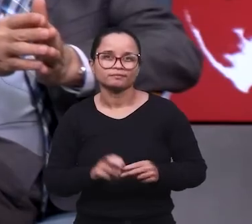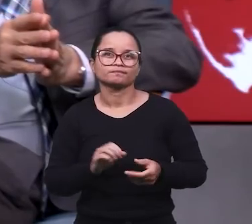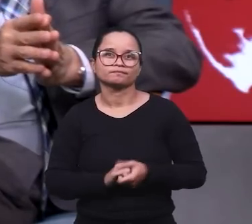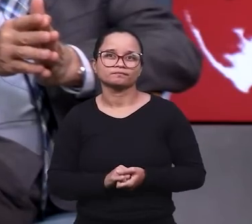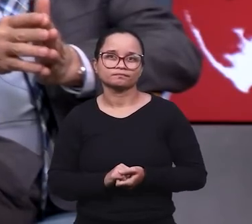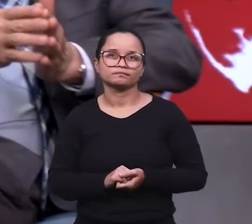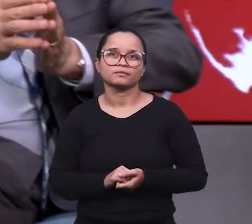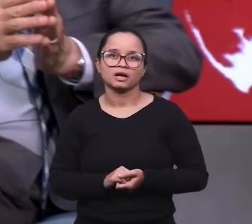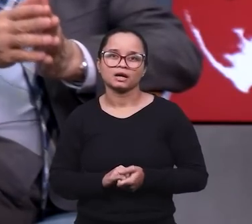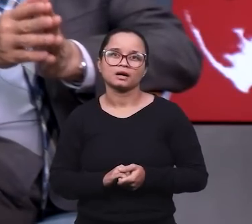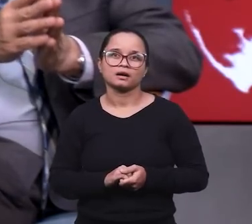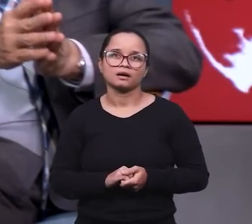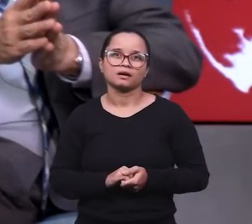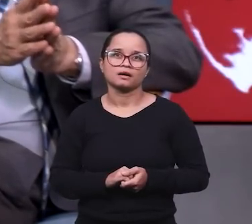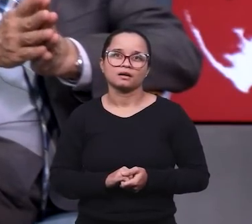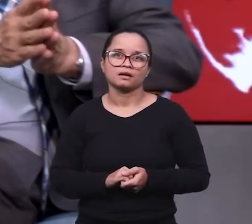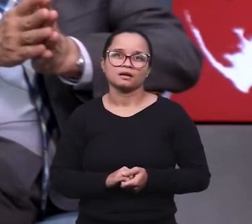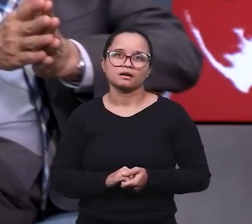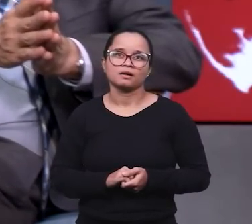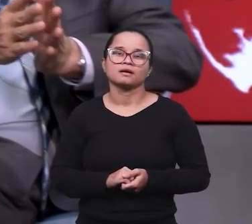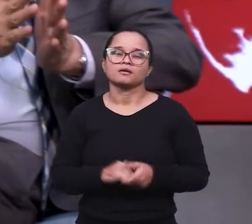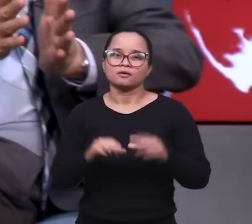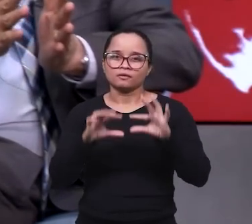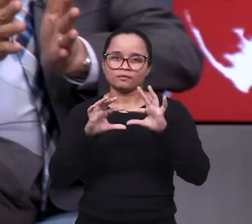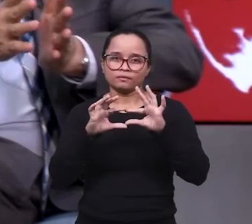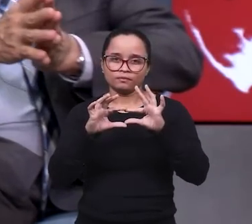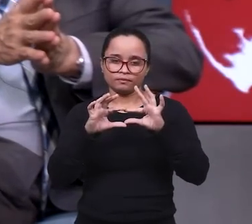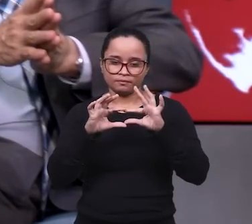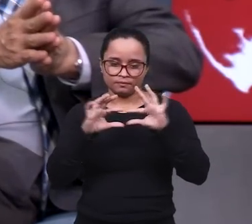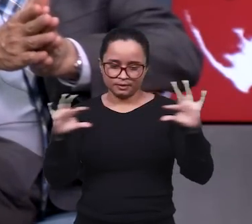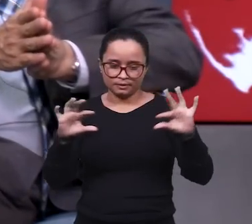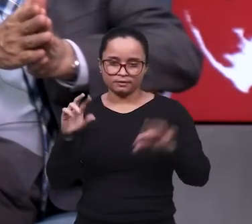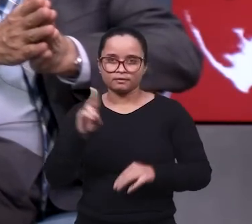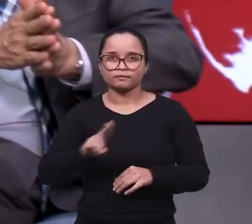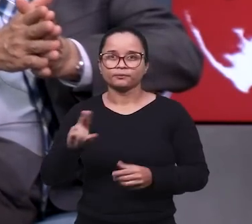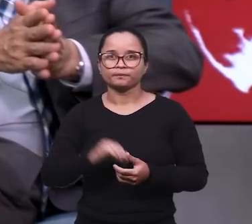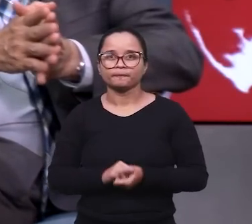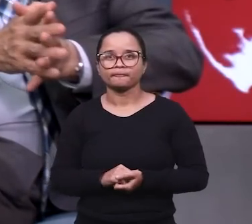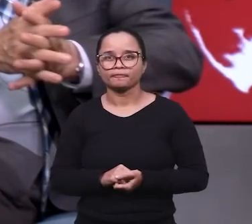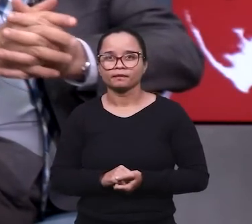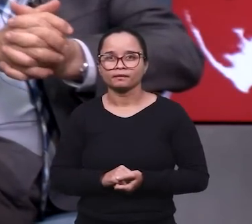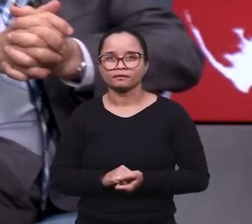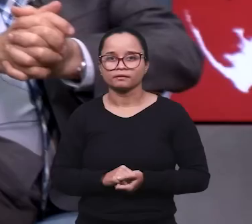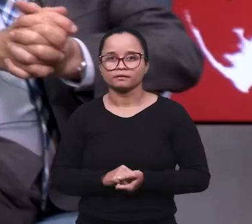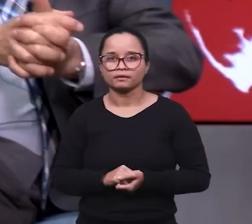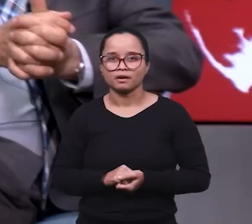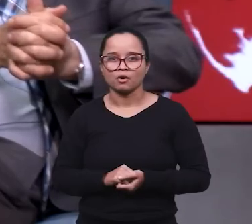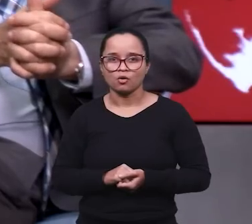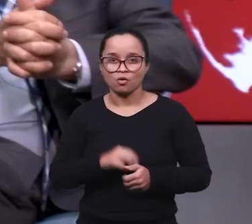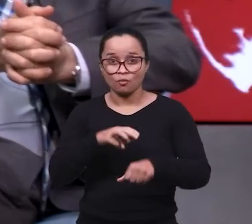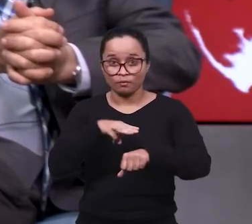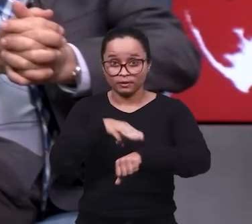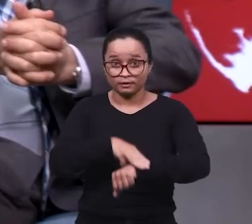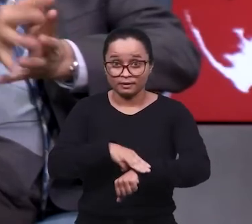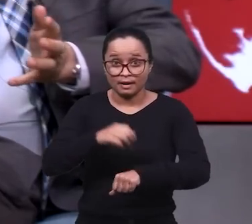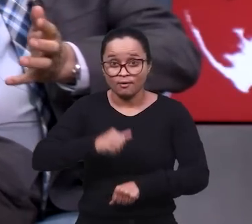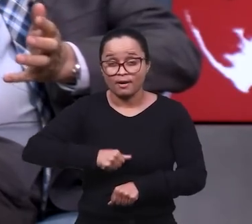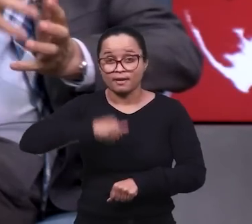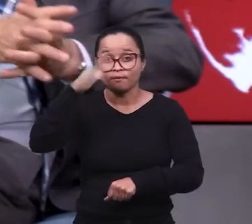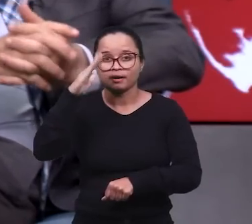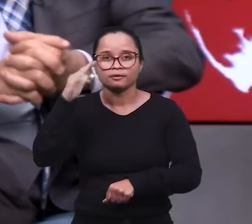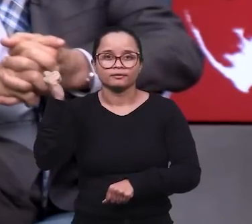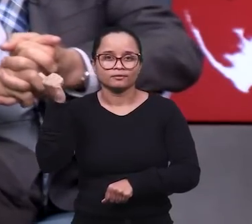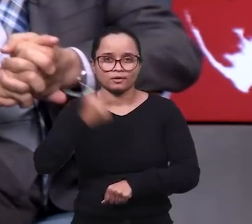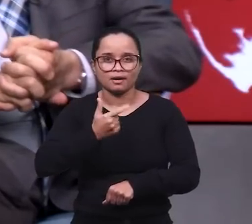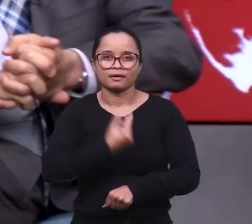isso, uma expressão que é muito usada no nosso meio. O ministério é maior que a vida. Mas nós